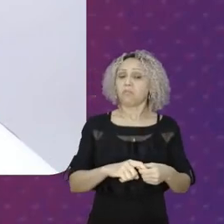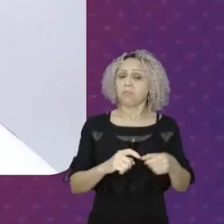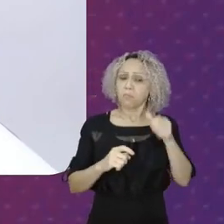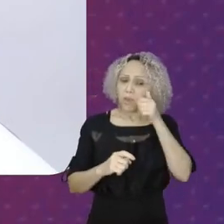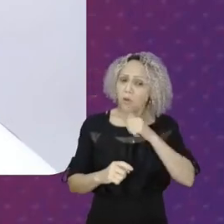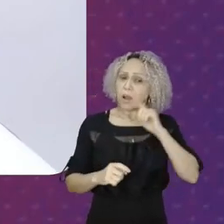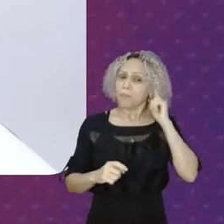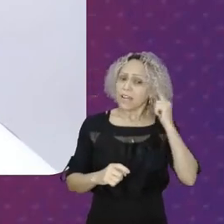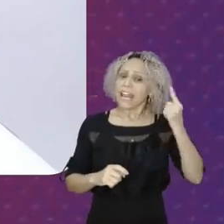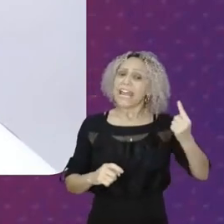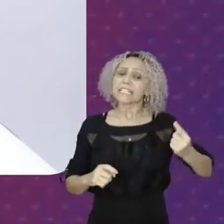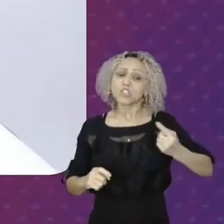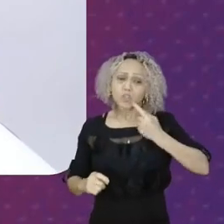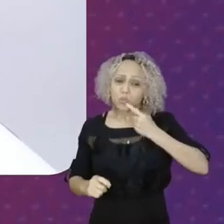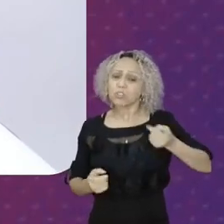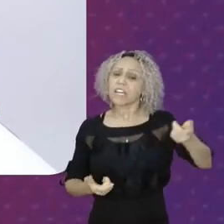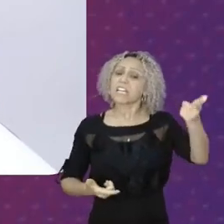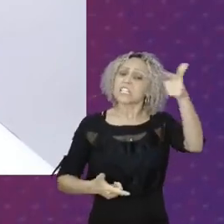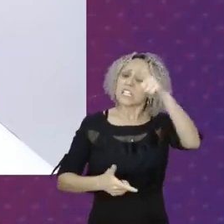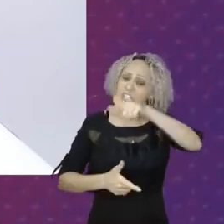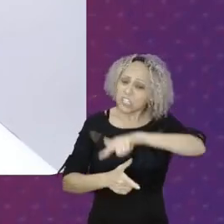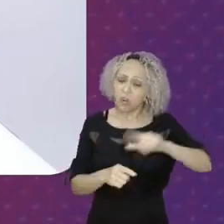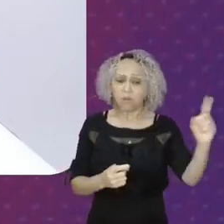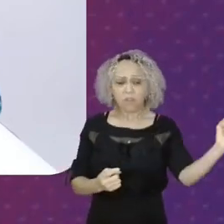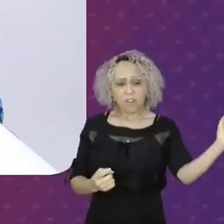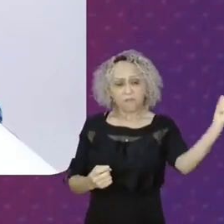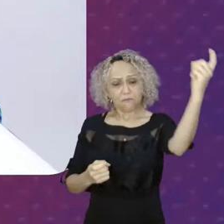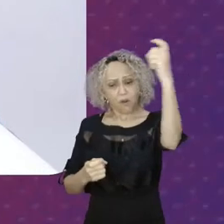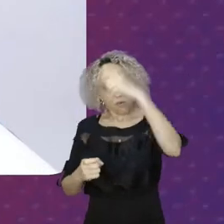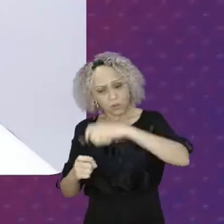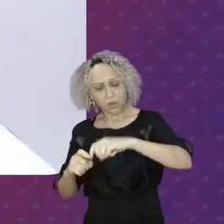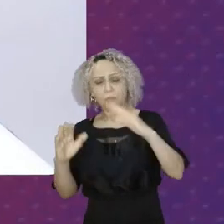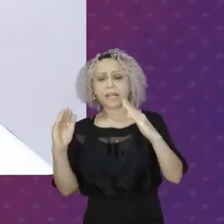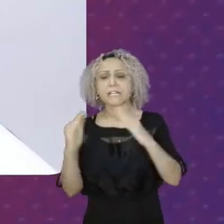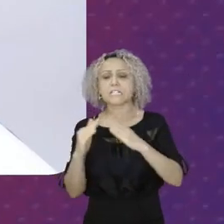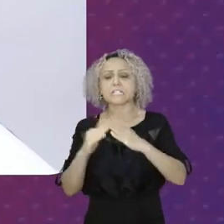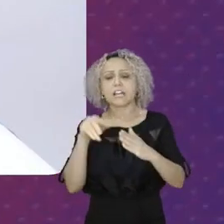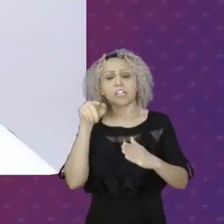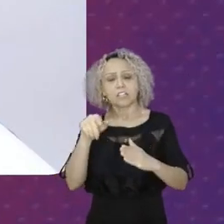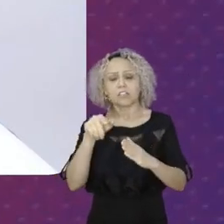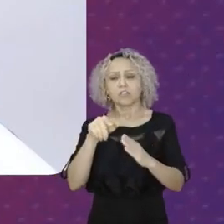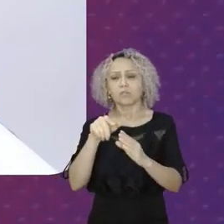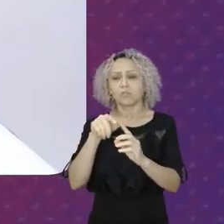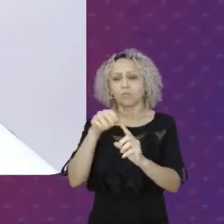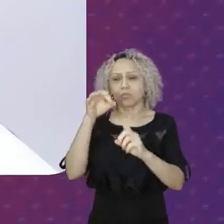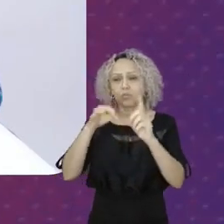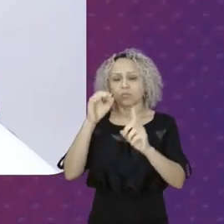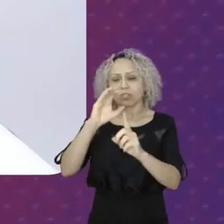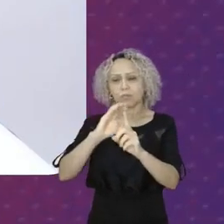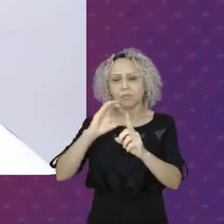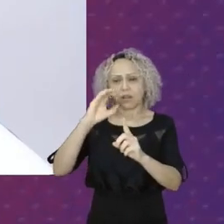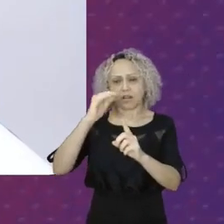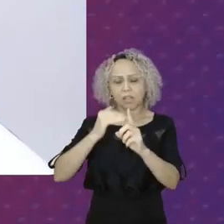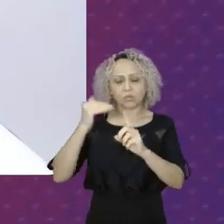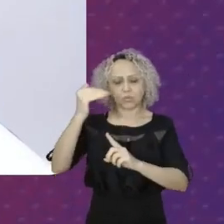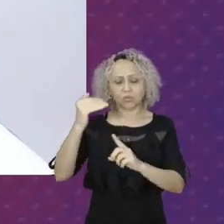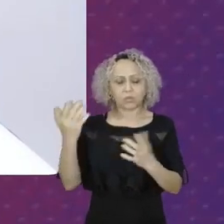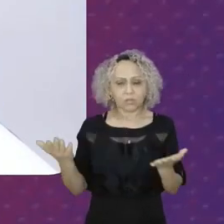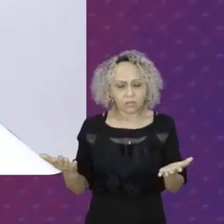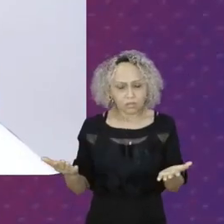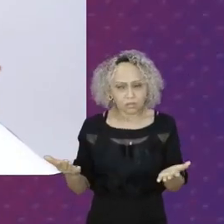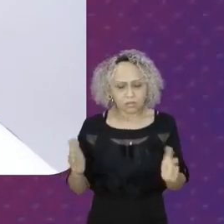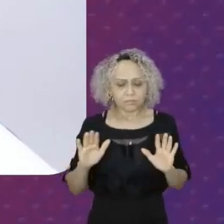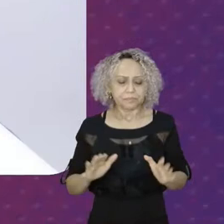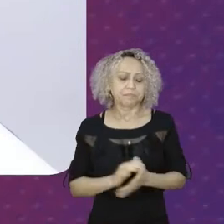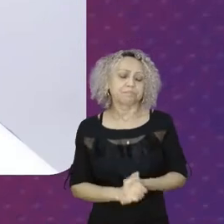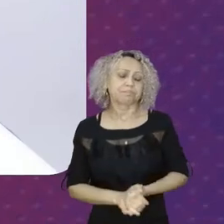igualdade de oportunidades, igualdade na ocupação dos espaços de decisão e